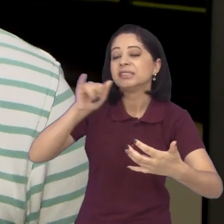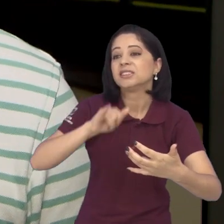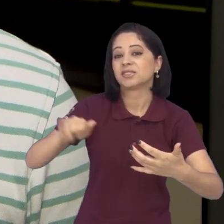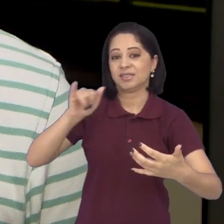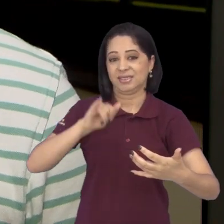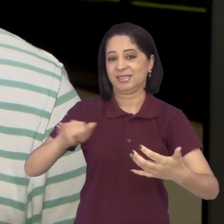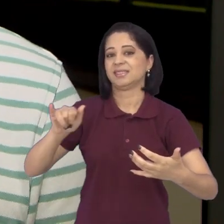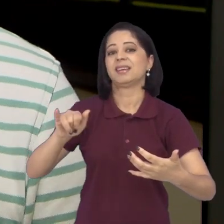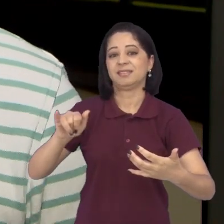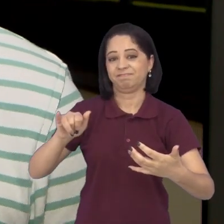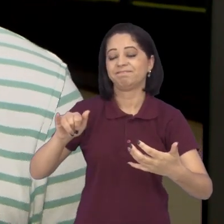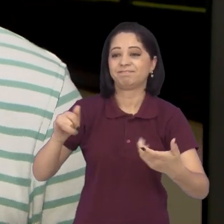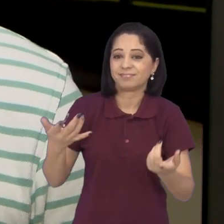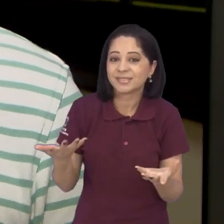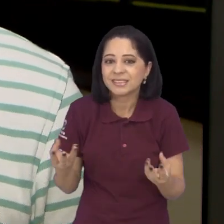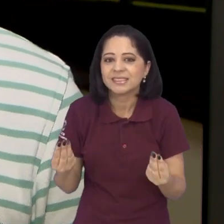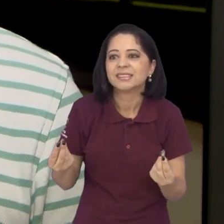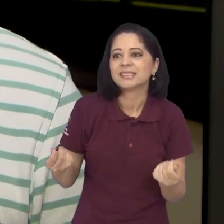acaba